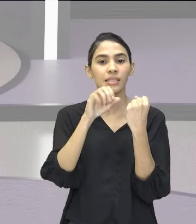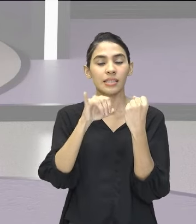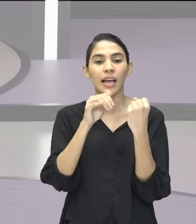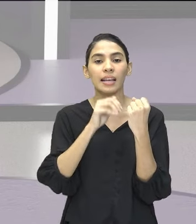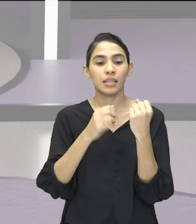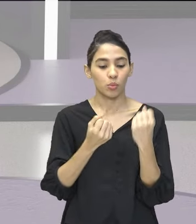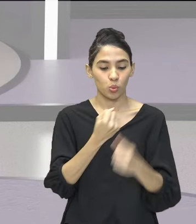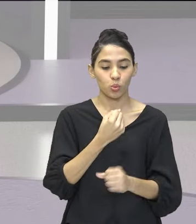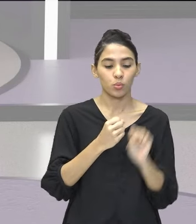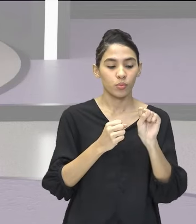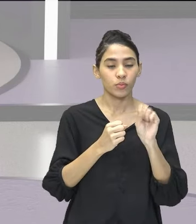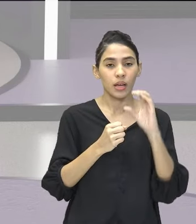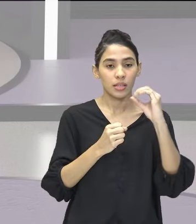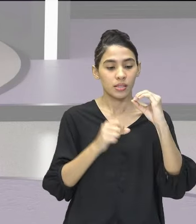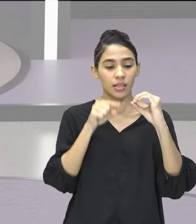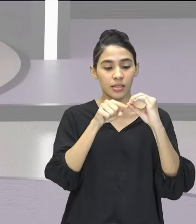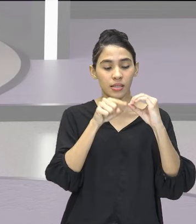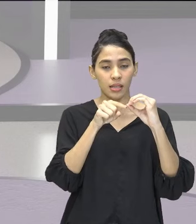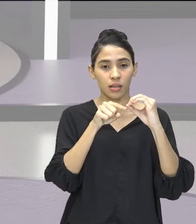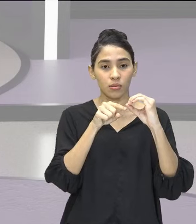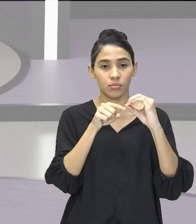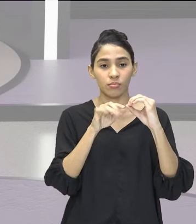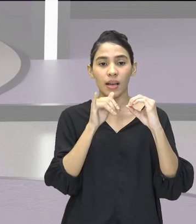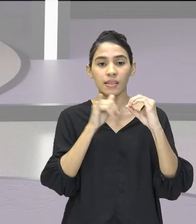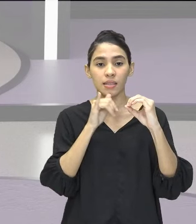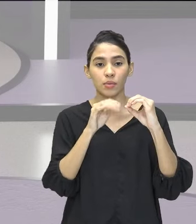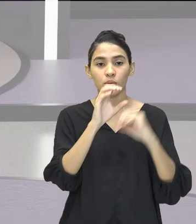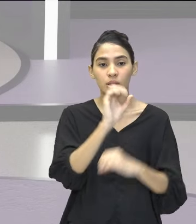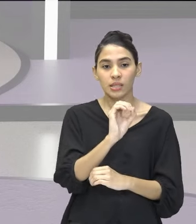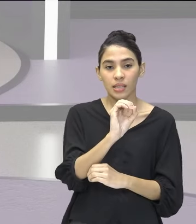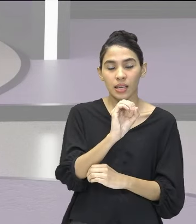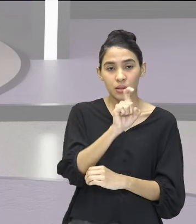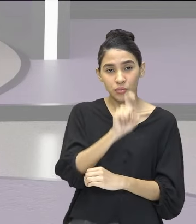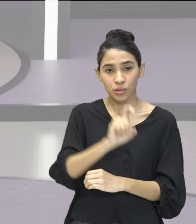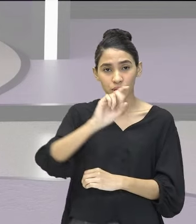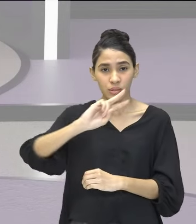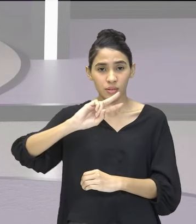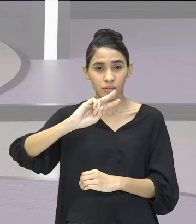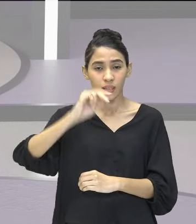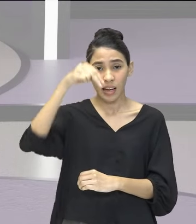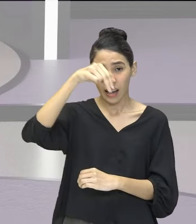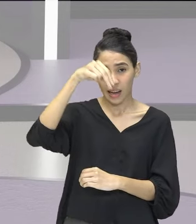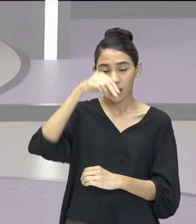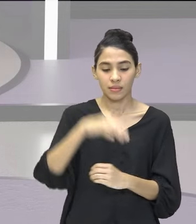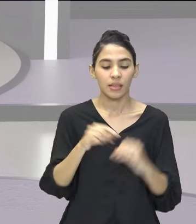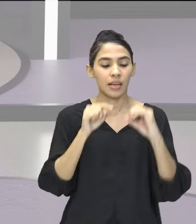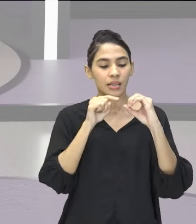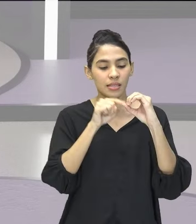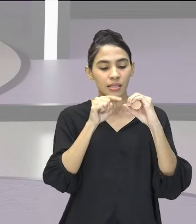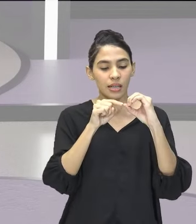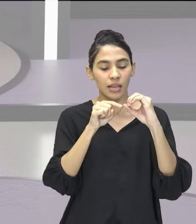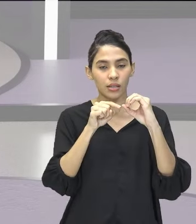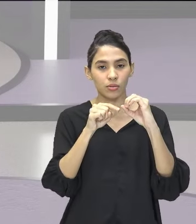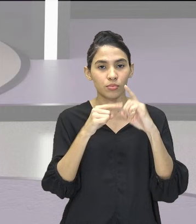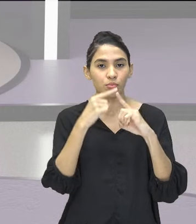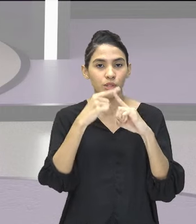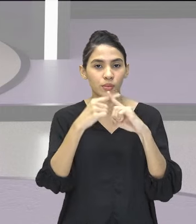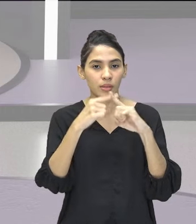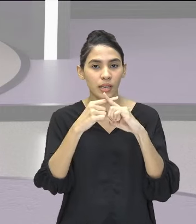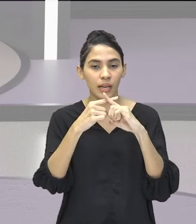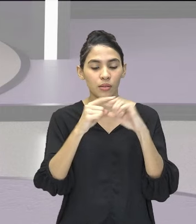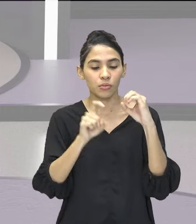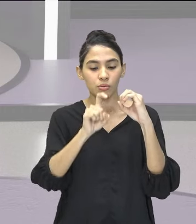você, 0x elevado a n, não esqueça, esse zero está sendo multiplicado pelo x elevado a m.